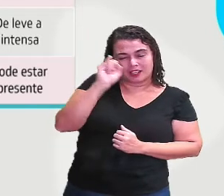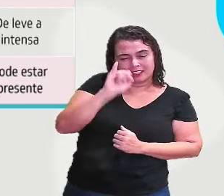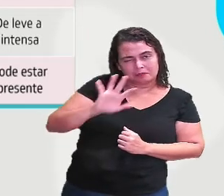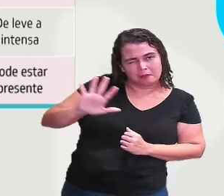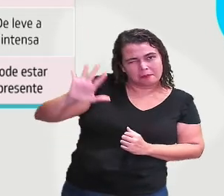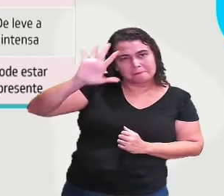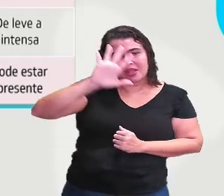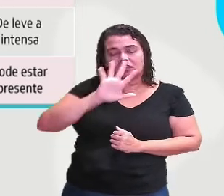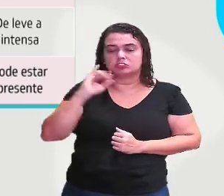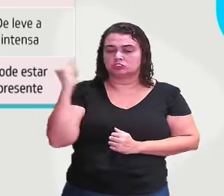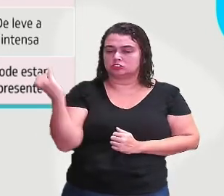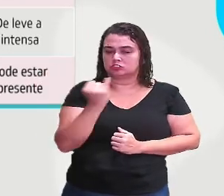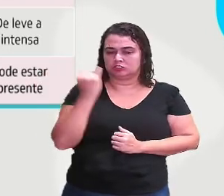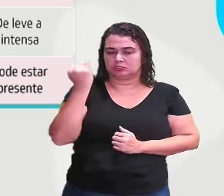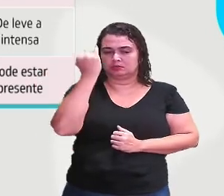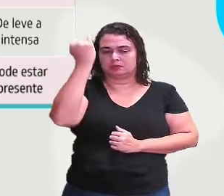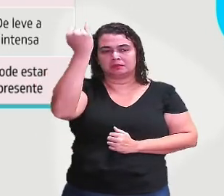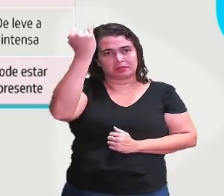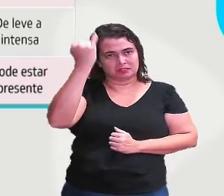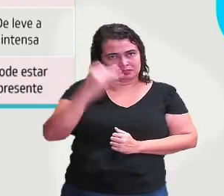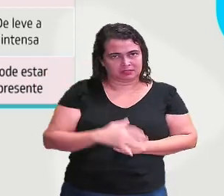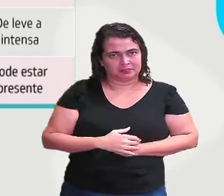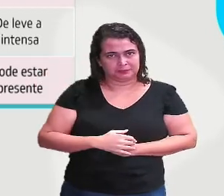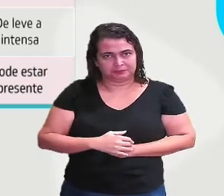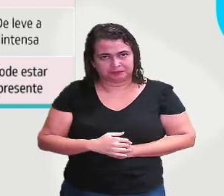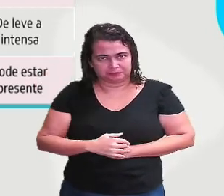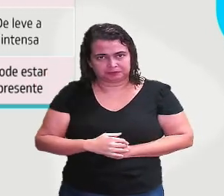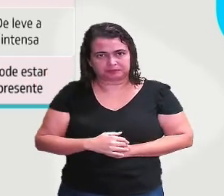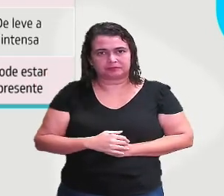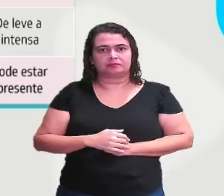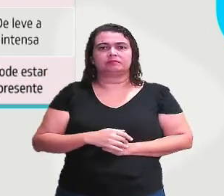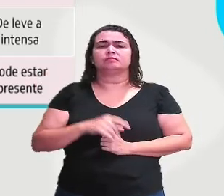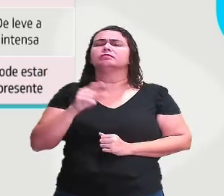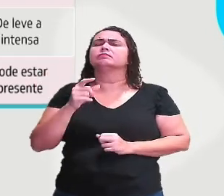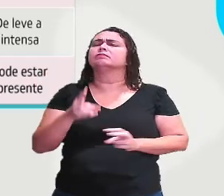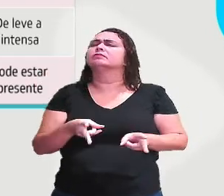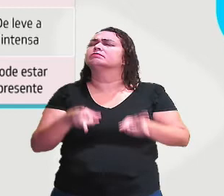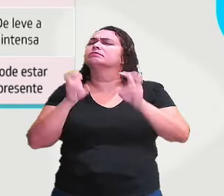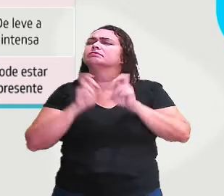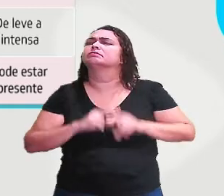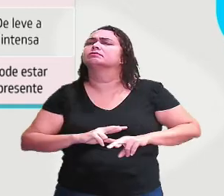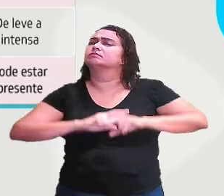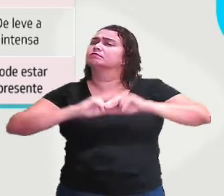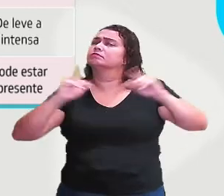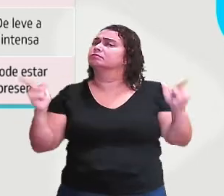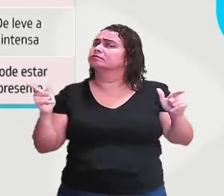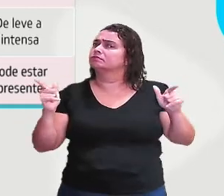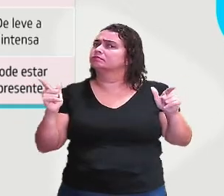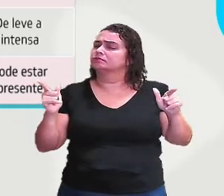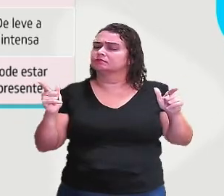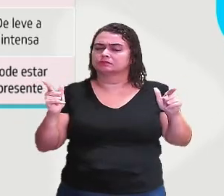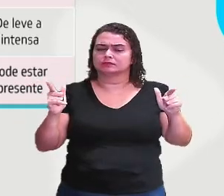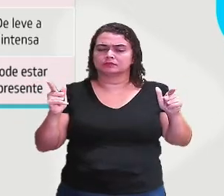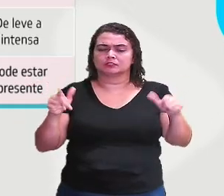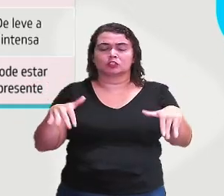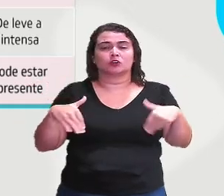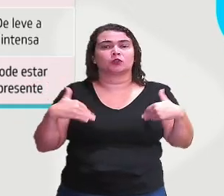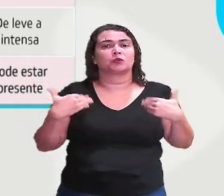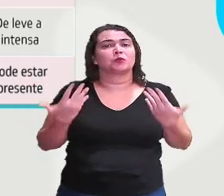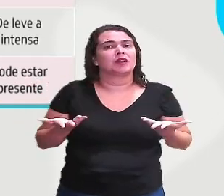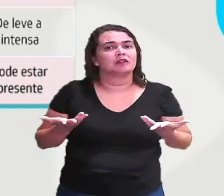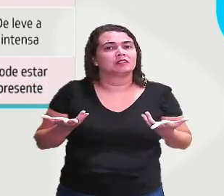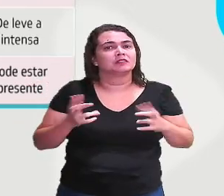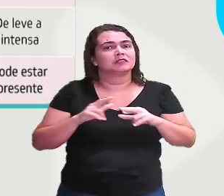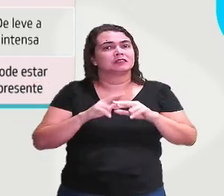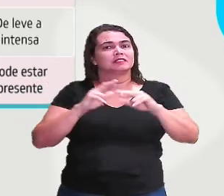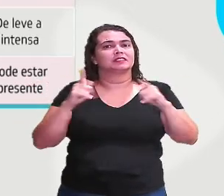muito importante esse recorte aí, essa imagem aí, é a gente diferenciar quais são as diferenças que existem, que são evidentes,